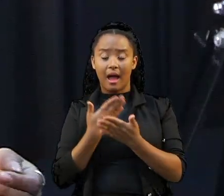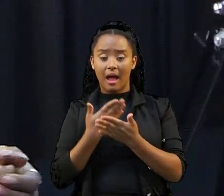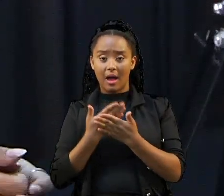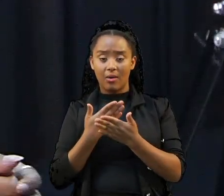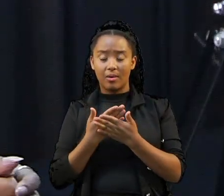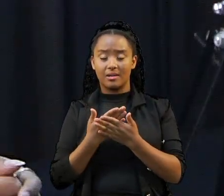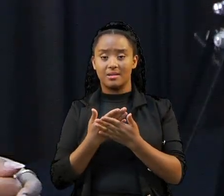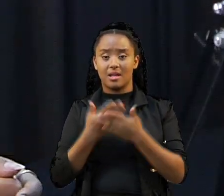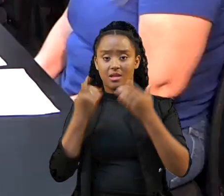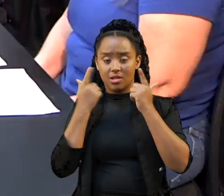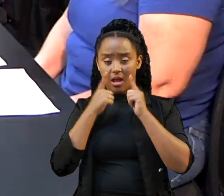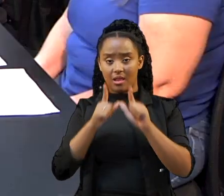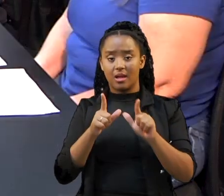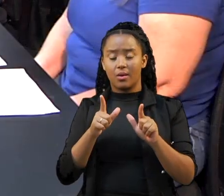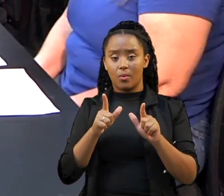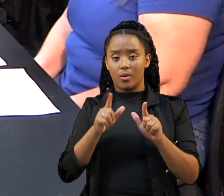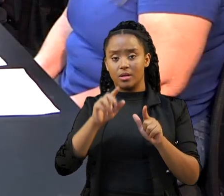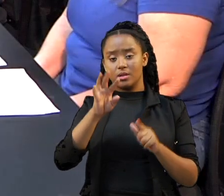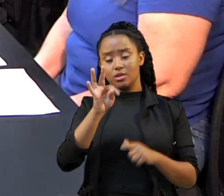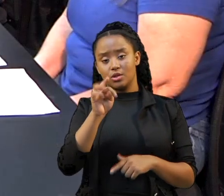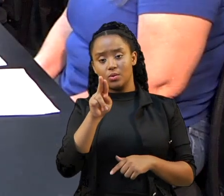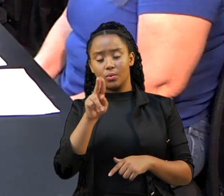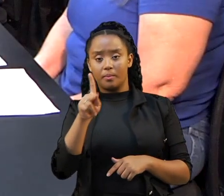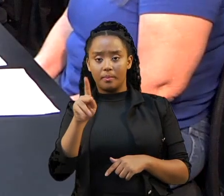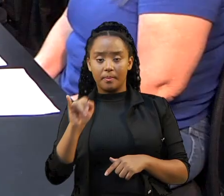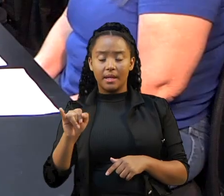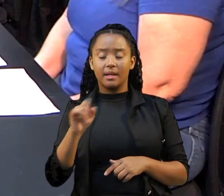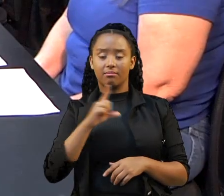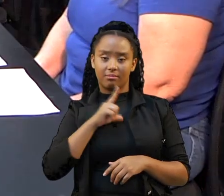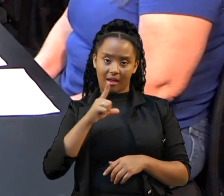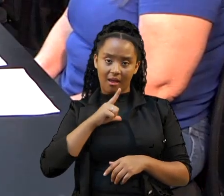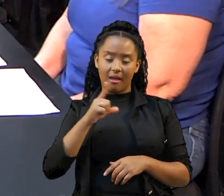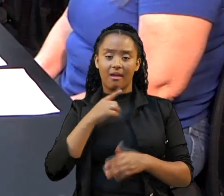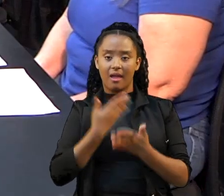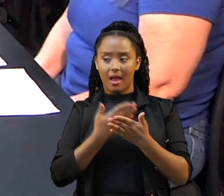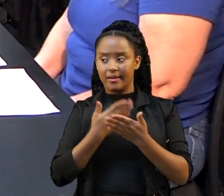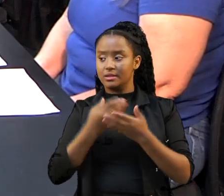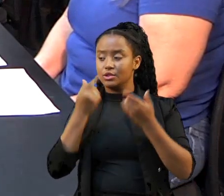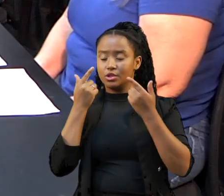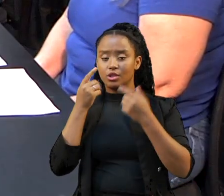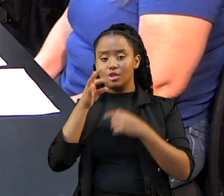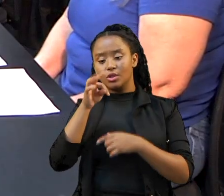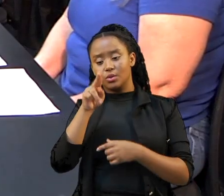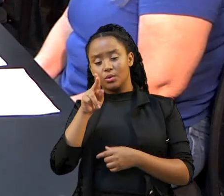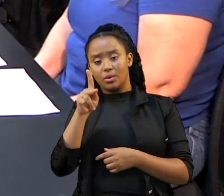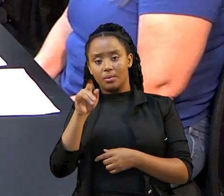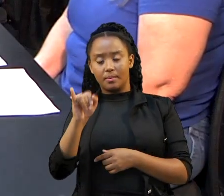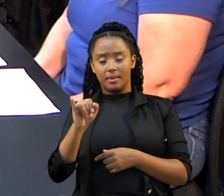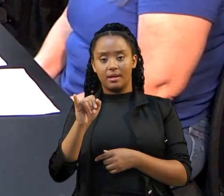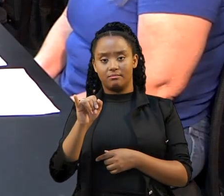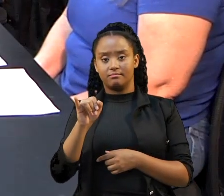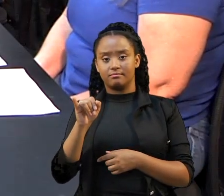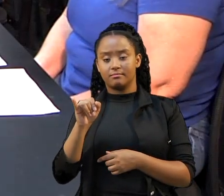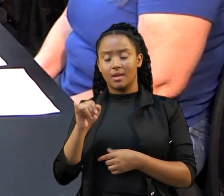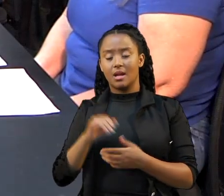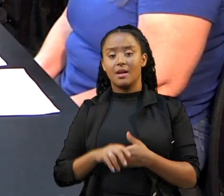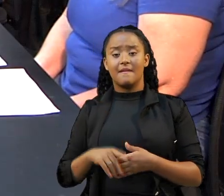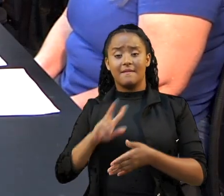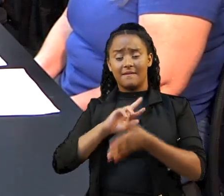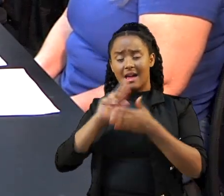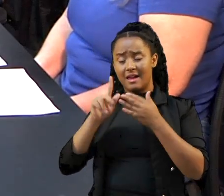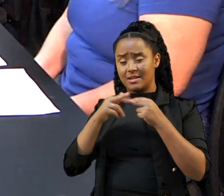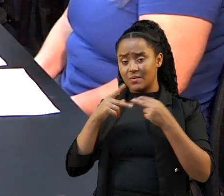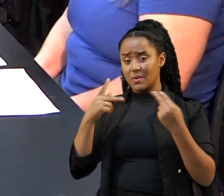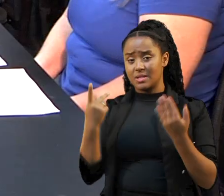como que é a língua que eu esqueci? Tupi. Tem aulas de tupi na aldeia. Tem várias coisas acontecem lá.